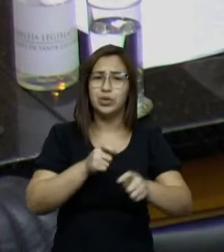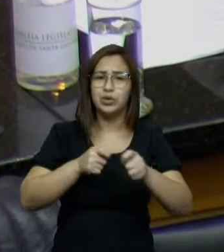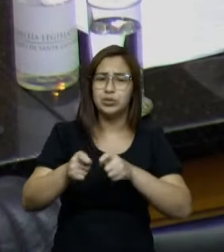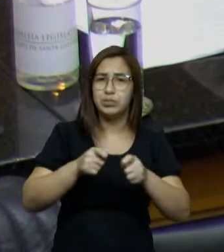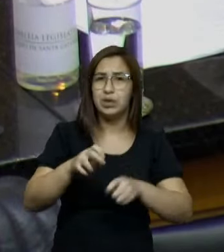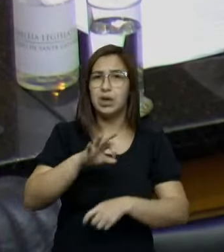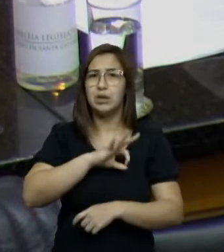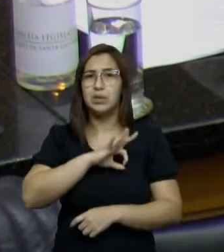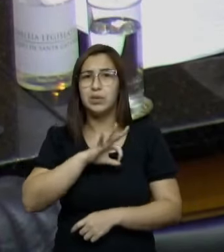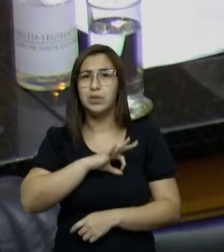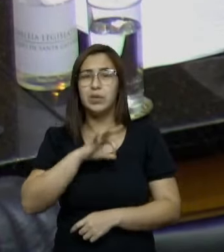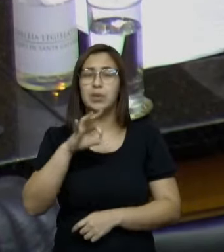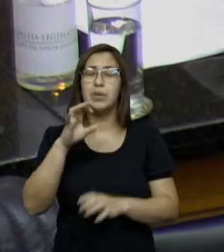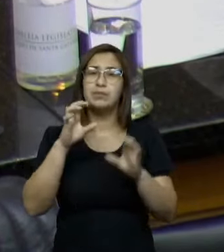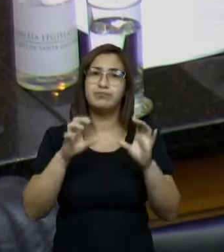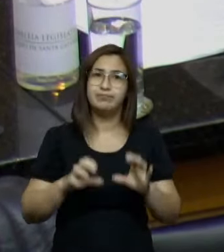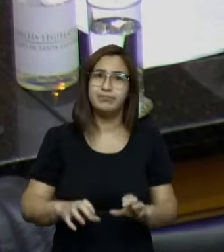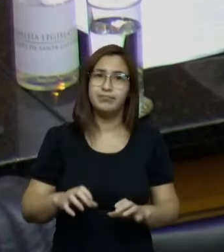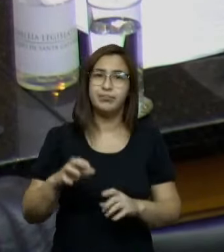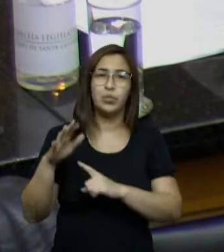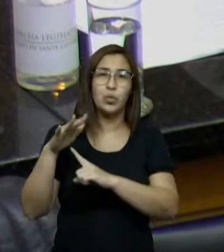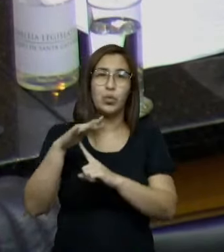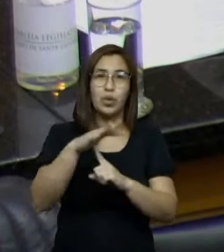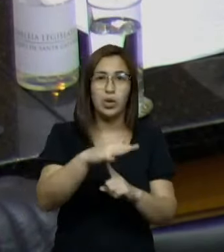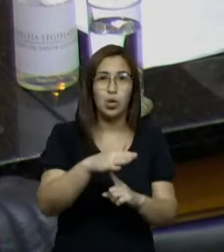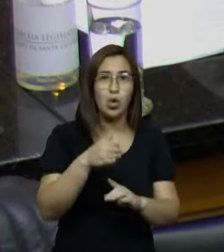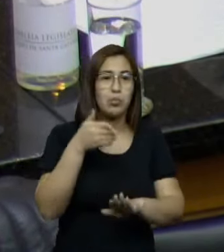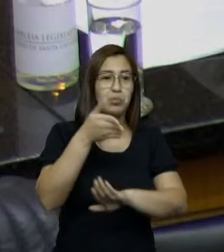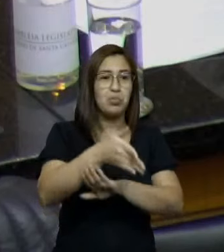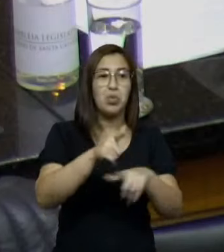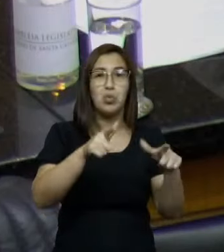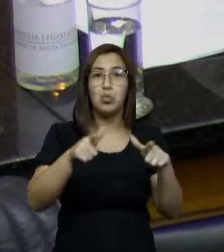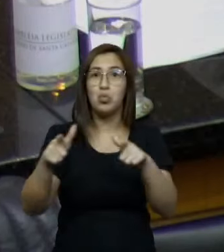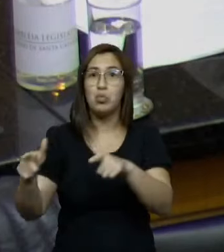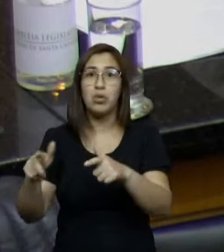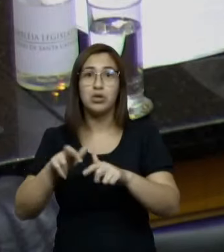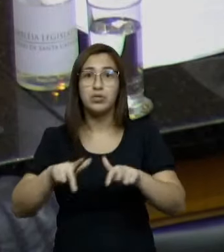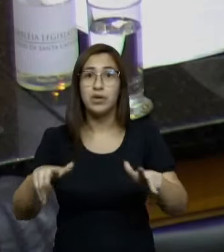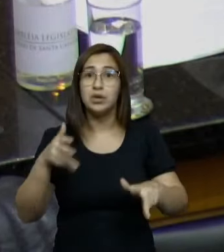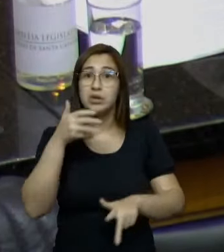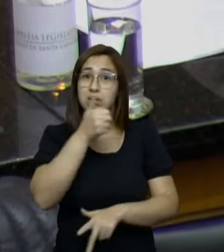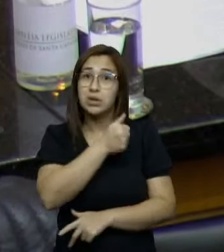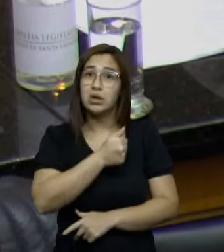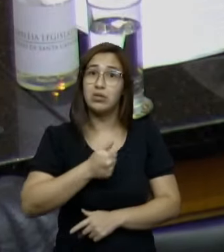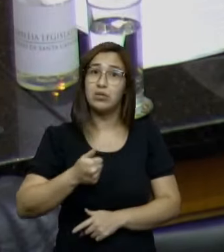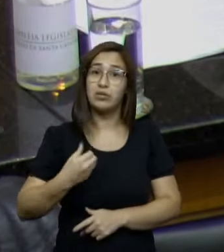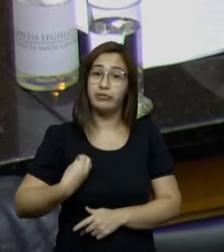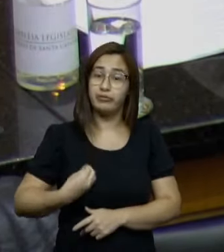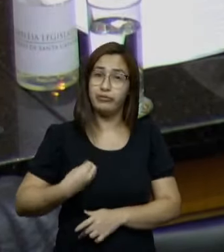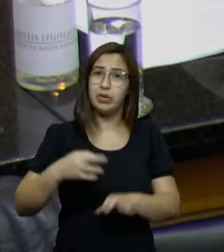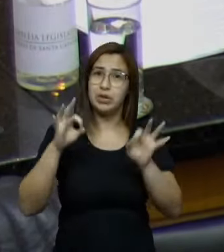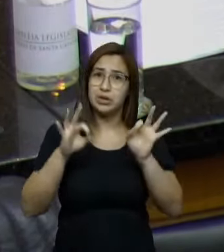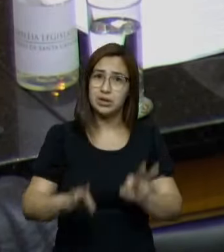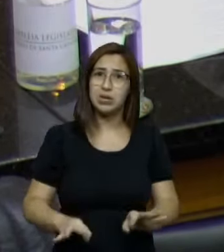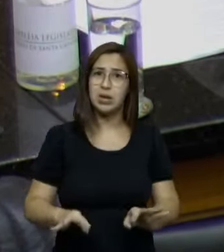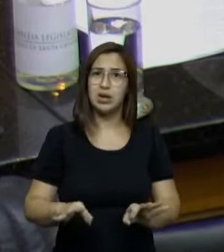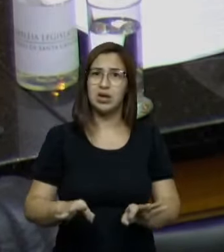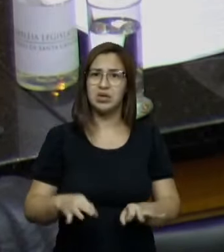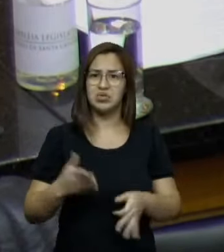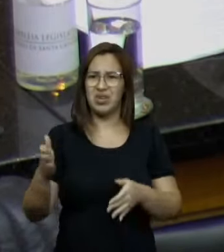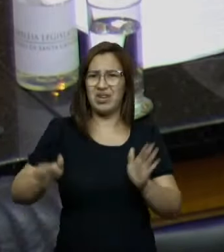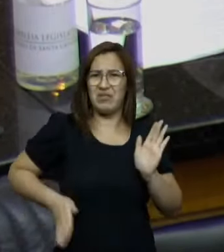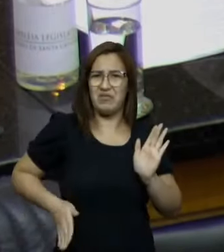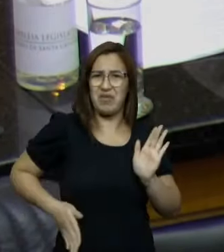Civil. O helicóptero lá que vai em lugares para salvar pessoas decentes, não é para carregar vagabundo. É para salvar pessoas